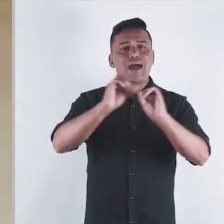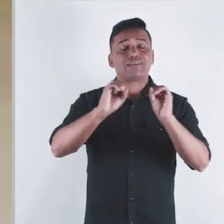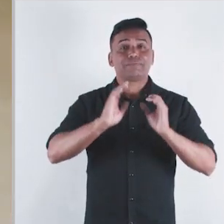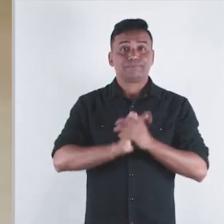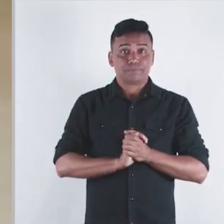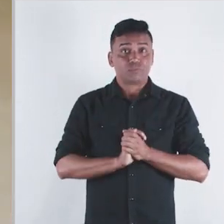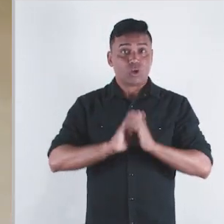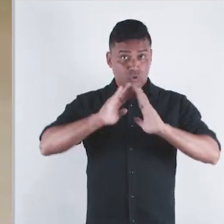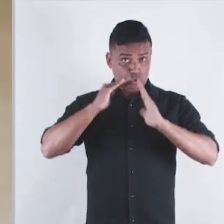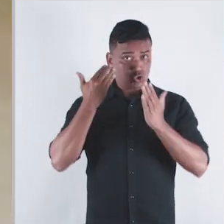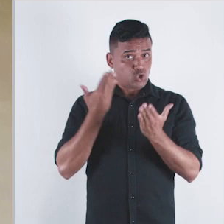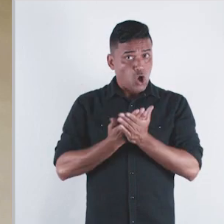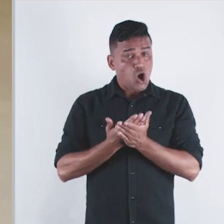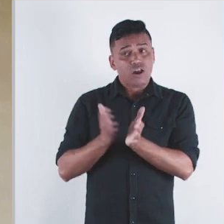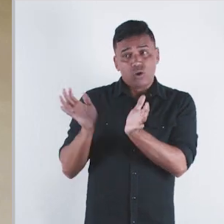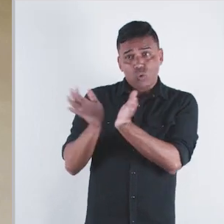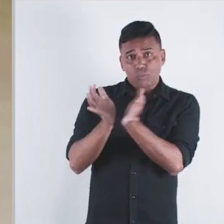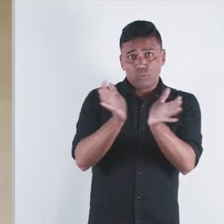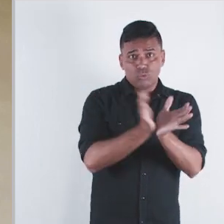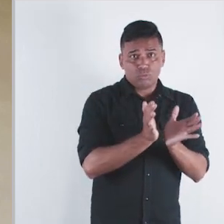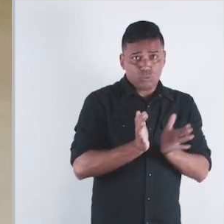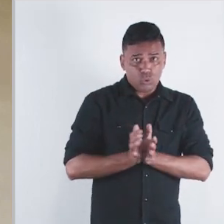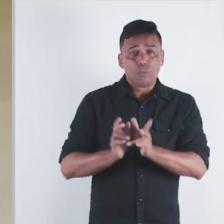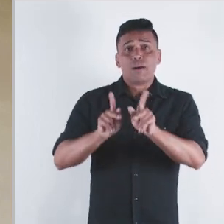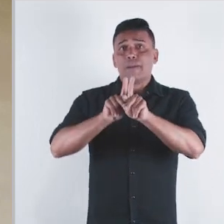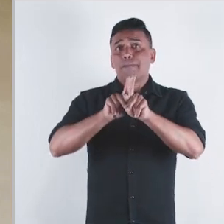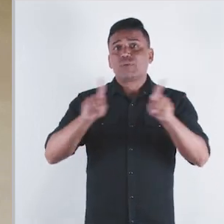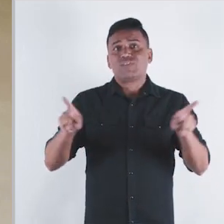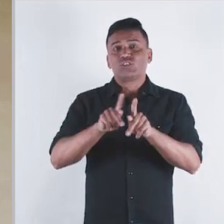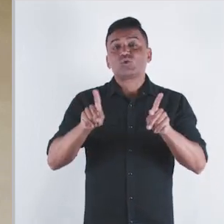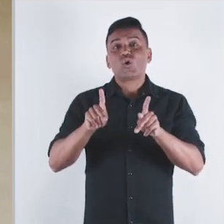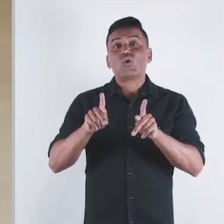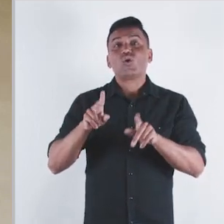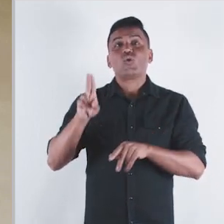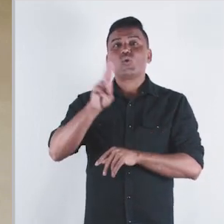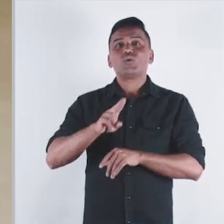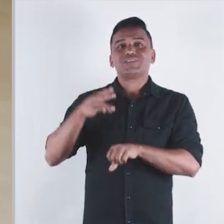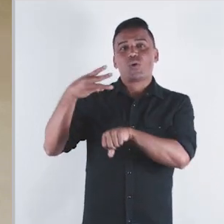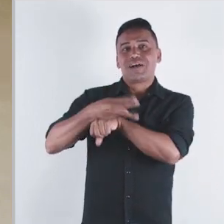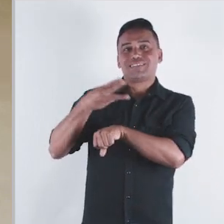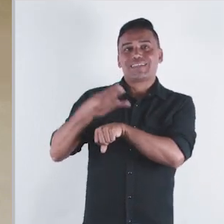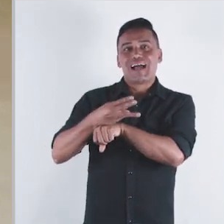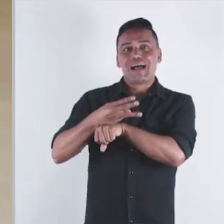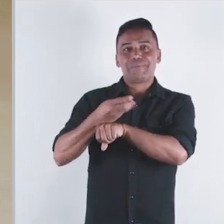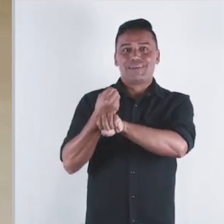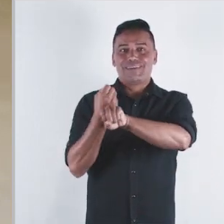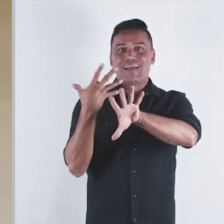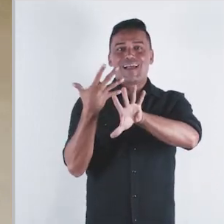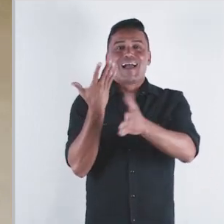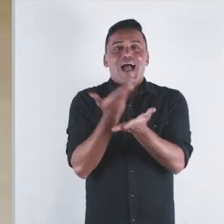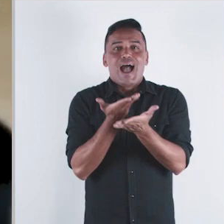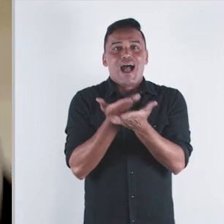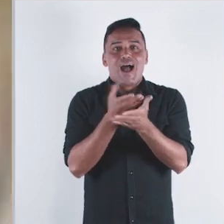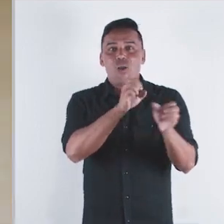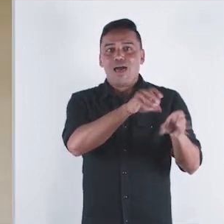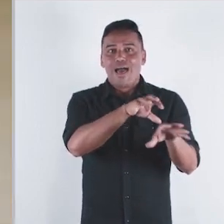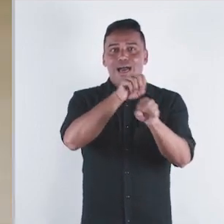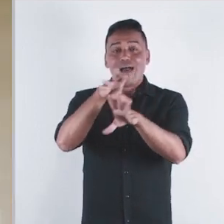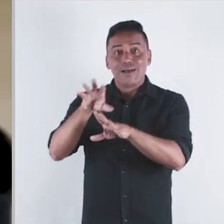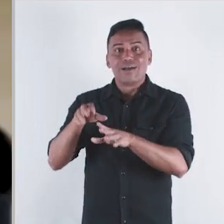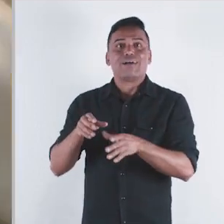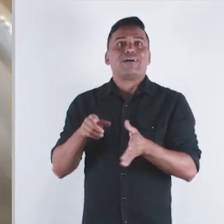escola muitos professores estão trabalhando via WhatsApp com os seus alunos e os dados dos alunos,